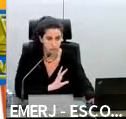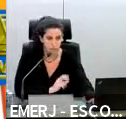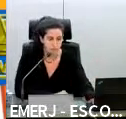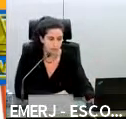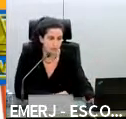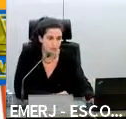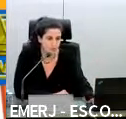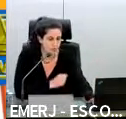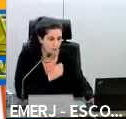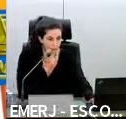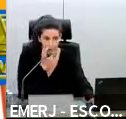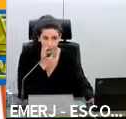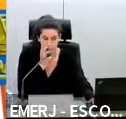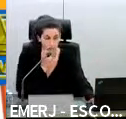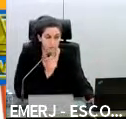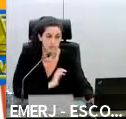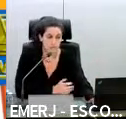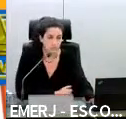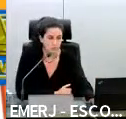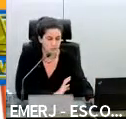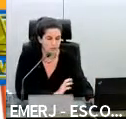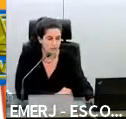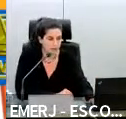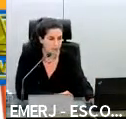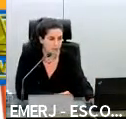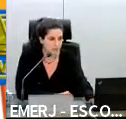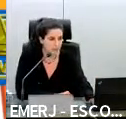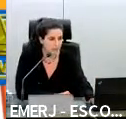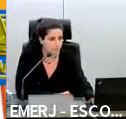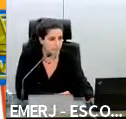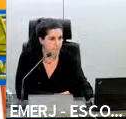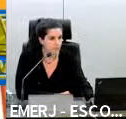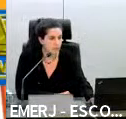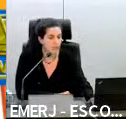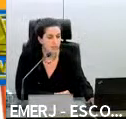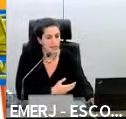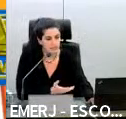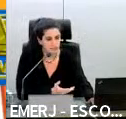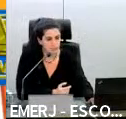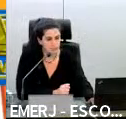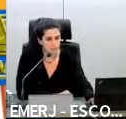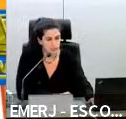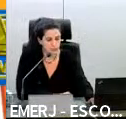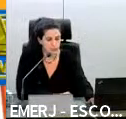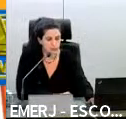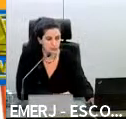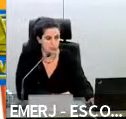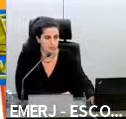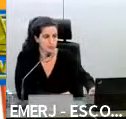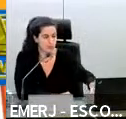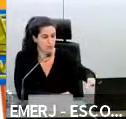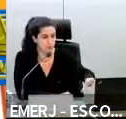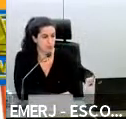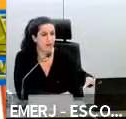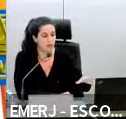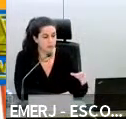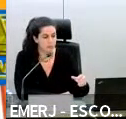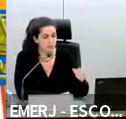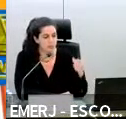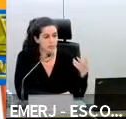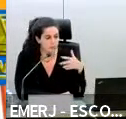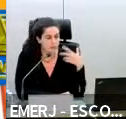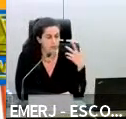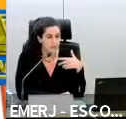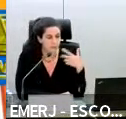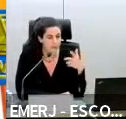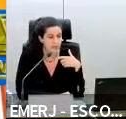fez algumas esquematizações que eu acho que vai ficar um pouco mais claro. Esses são os marcos que a